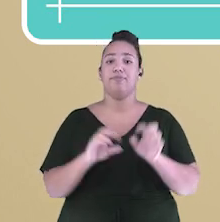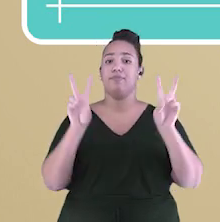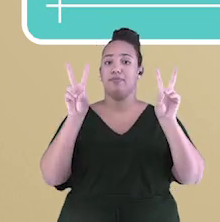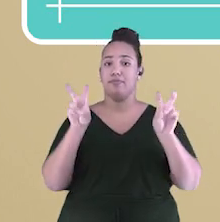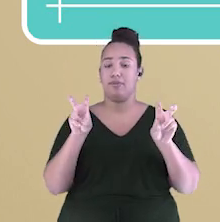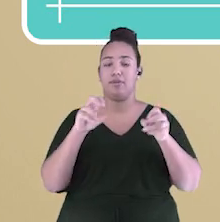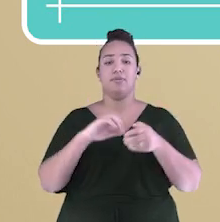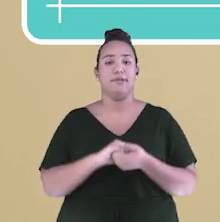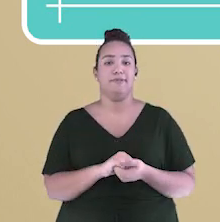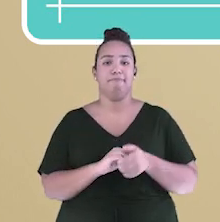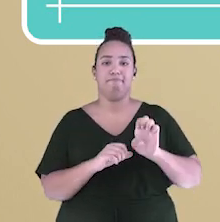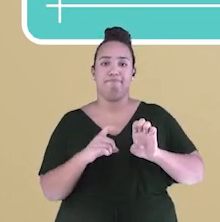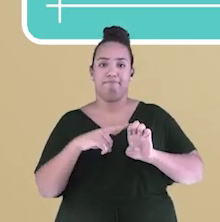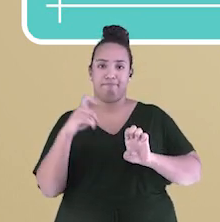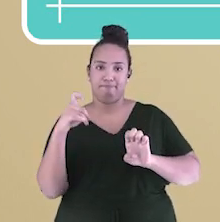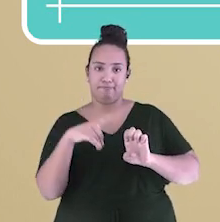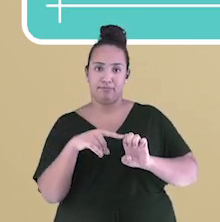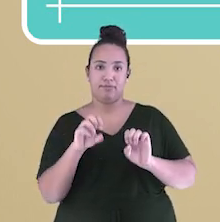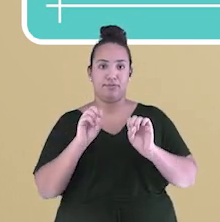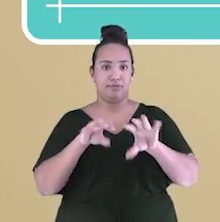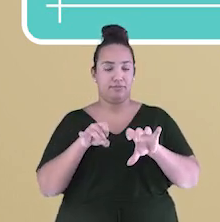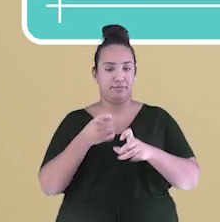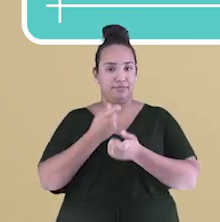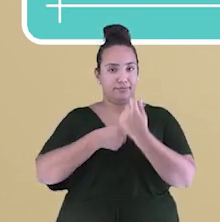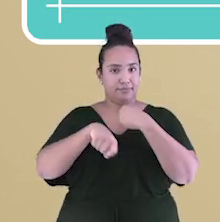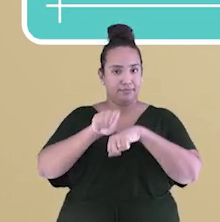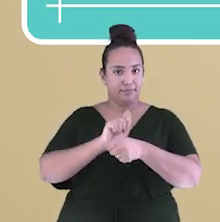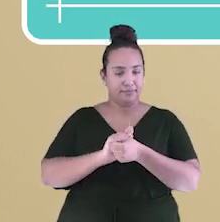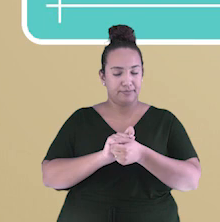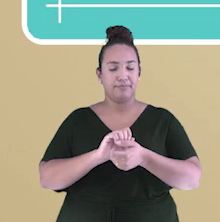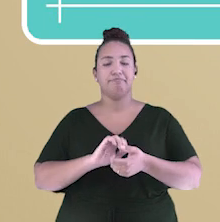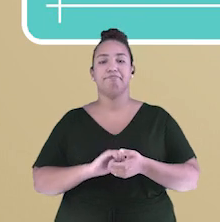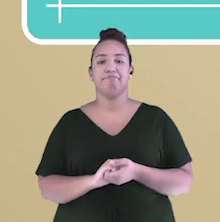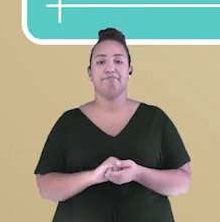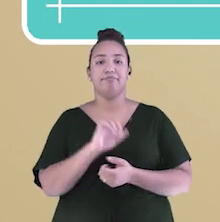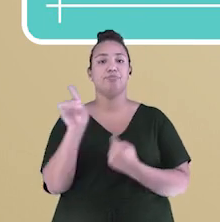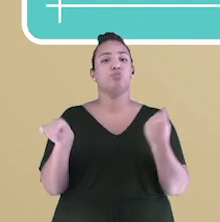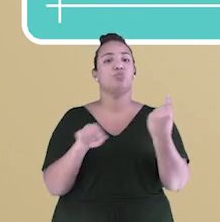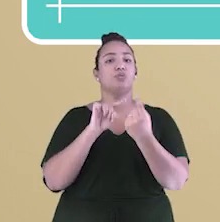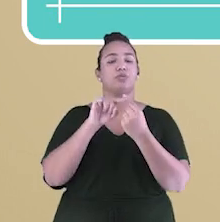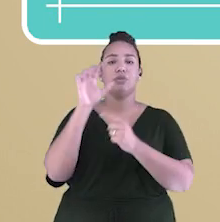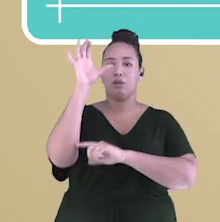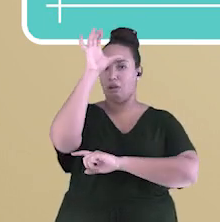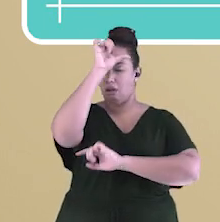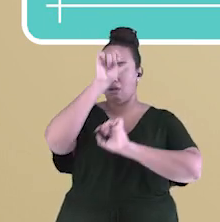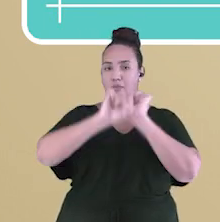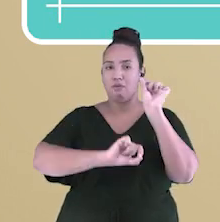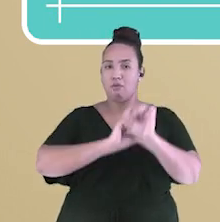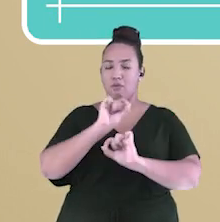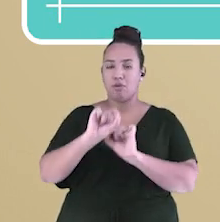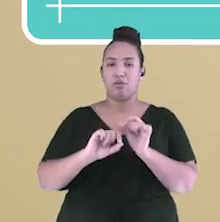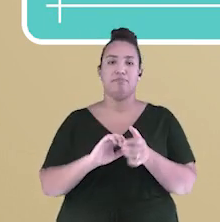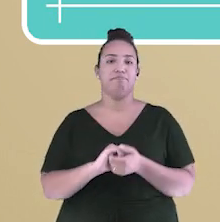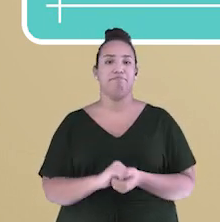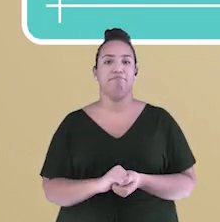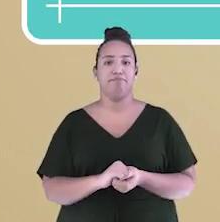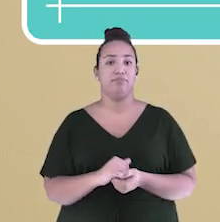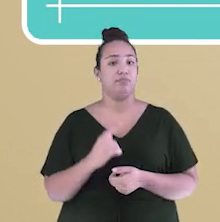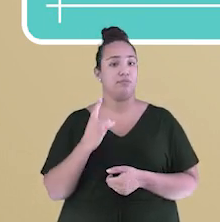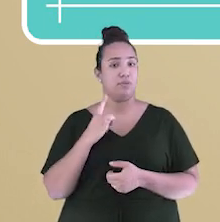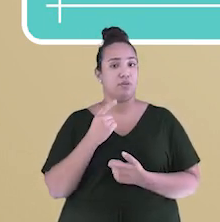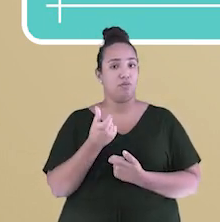eixo temático empreendedorismo e educação financeira. O objetivo de aprendizagem é